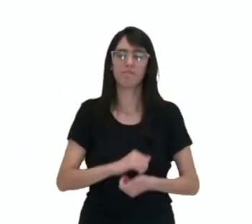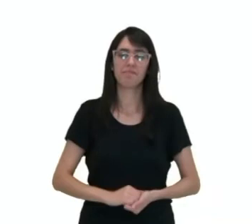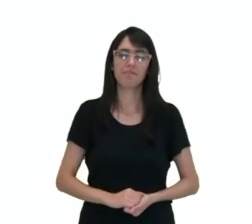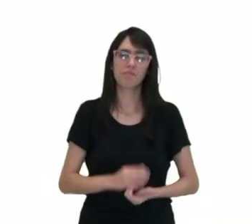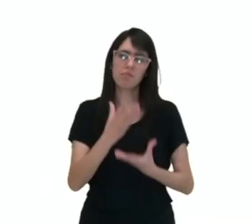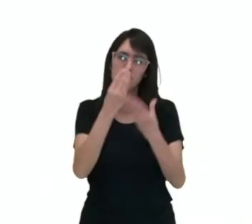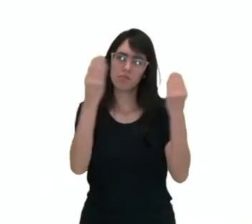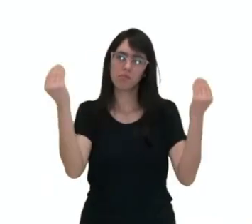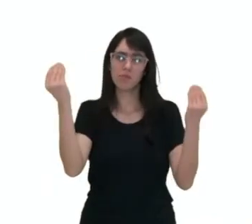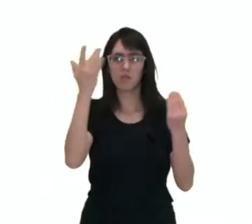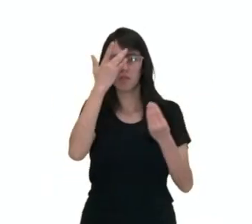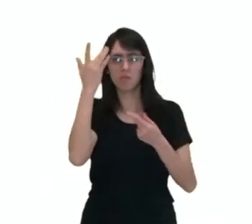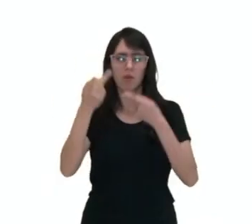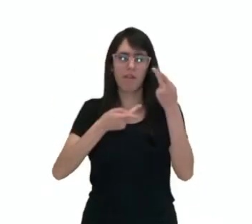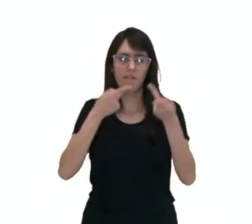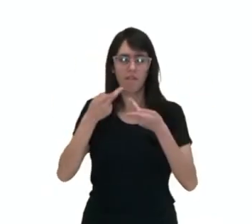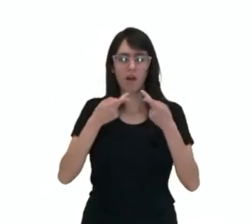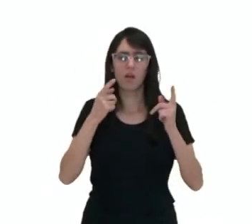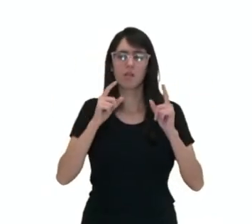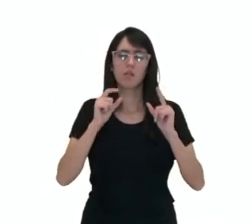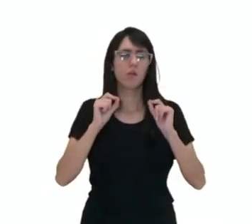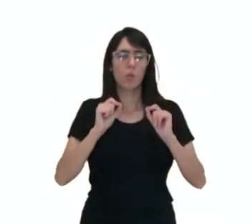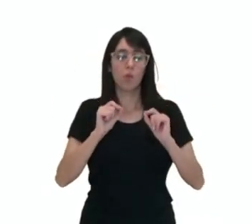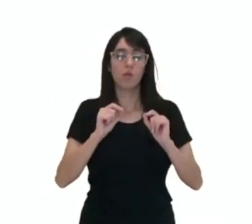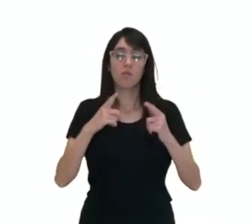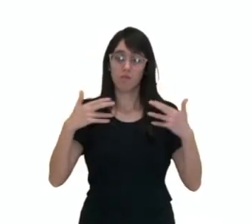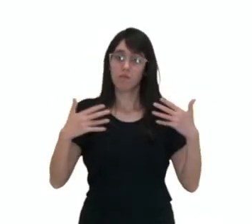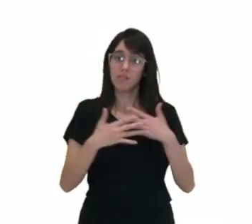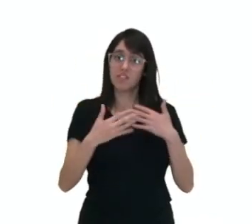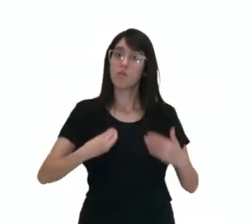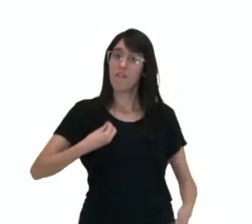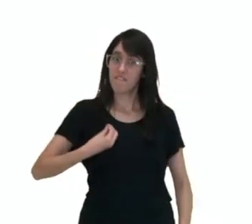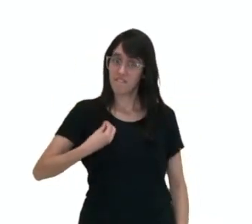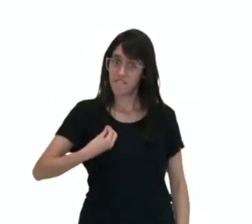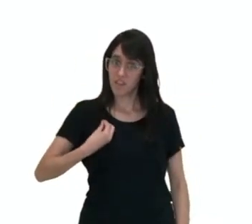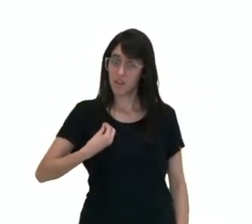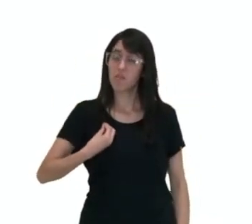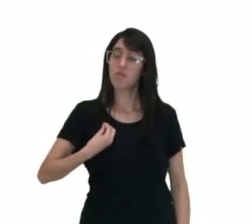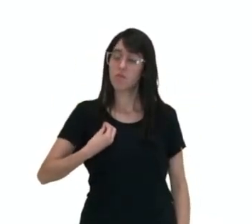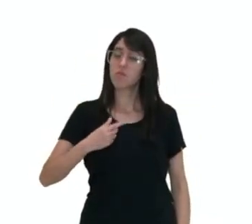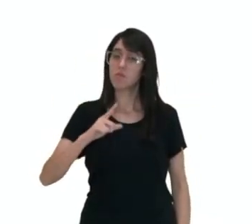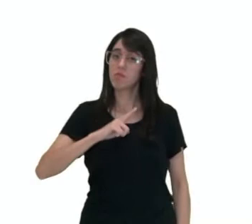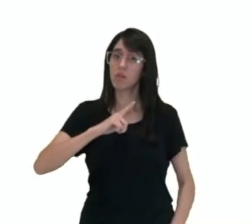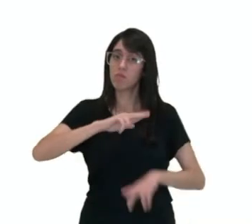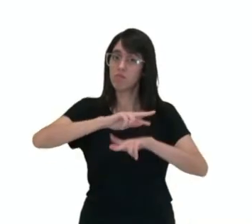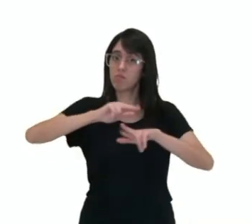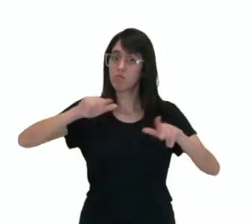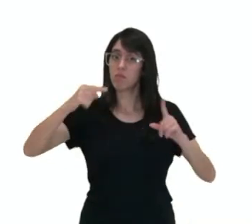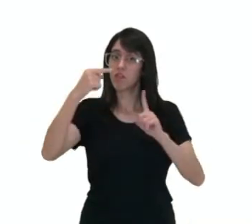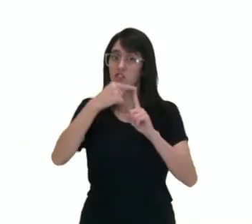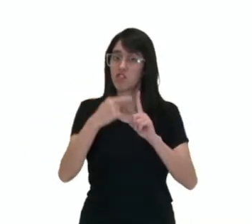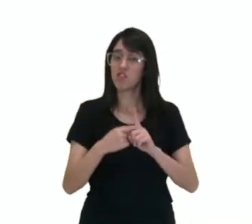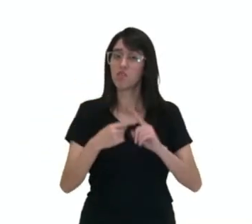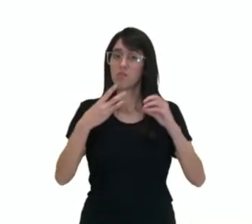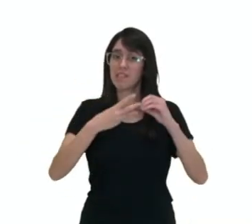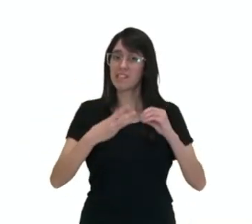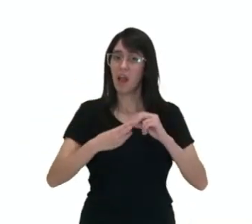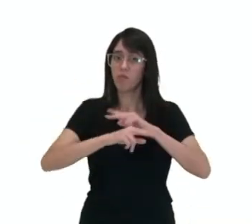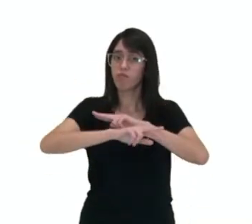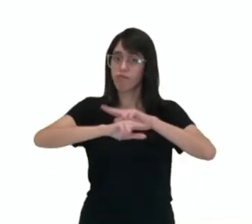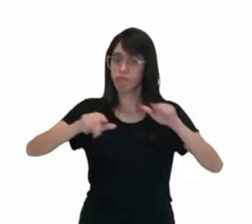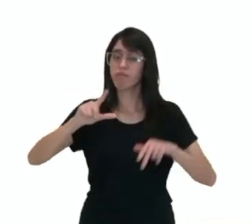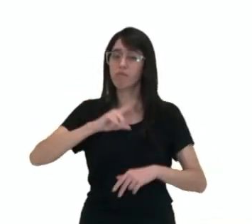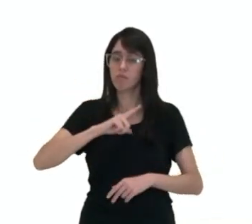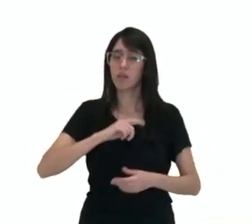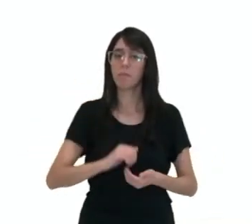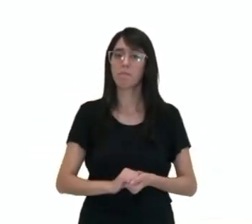muitos pensam, é também um tecido vivo. Ele é composto por diferentes tipos celulares e uma matriz mineralizada. Pensando